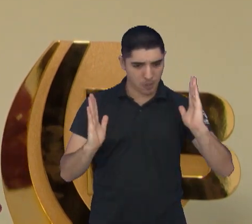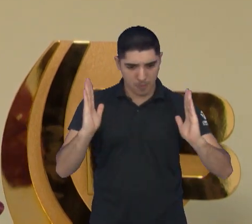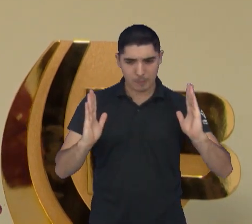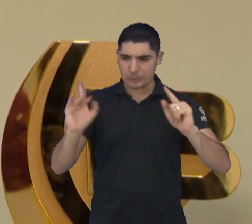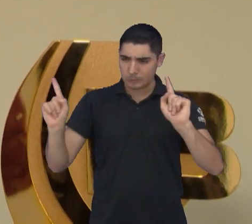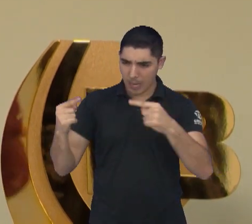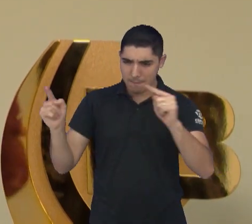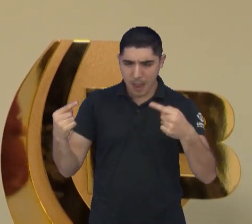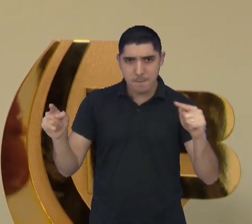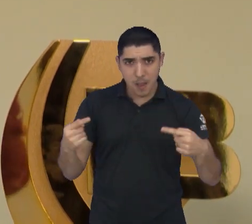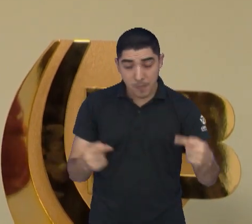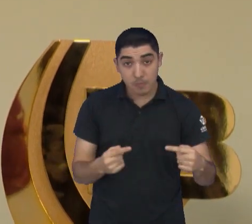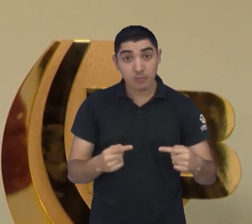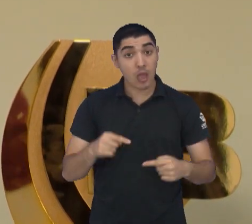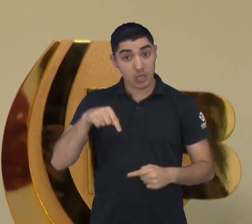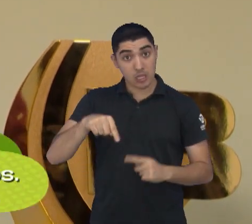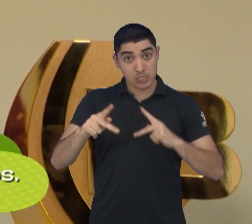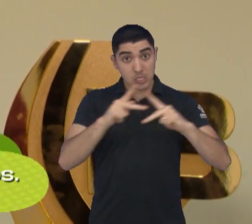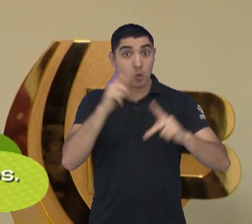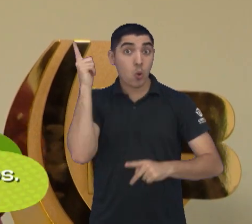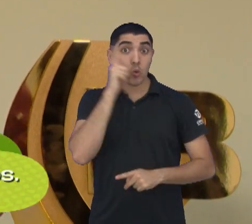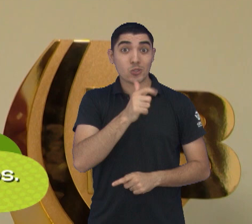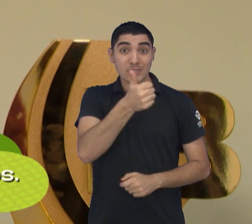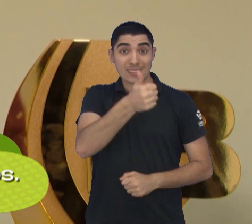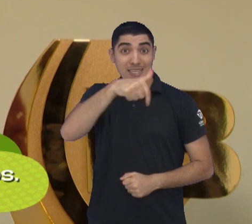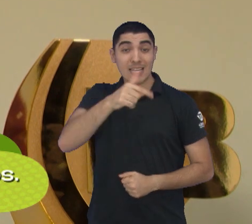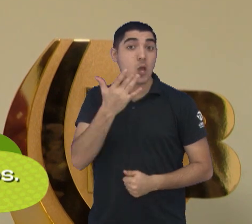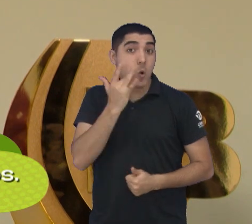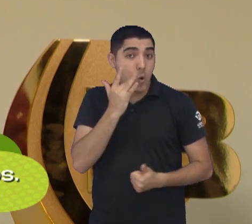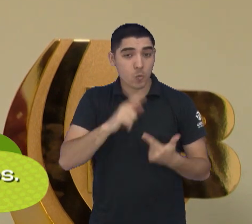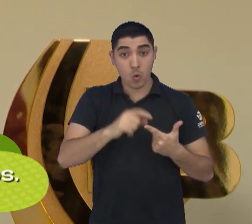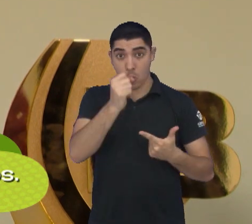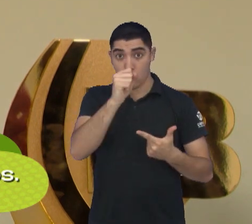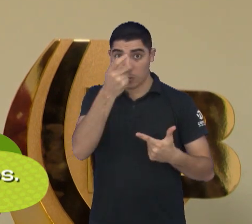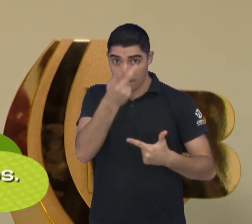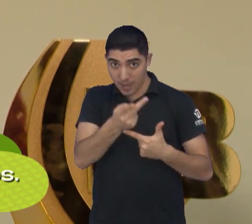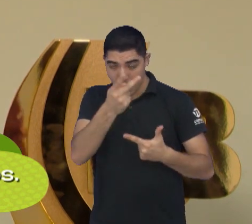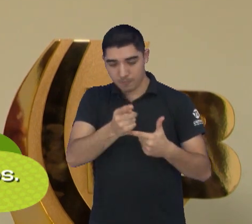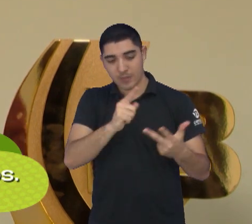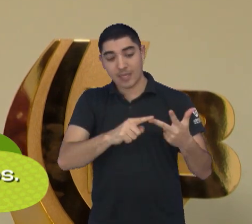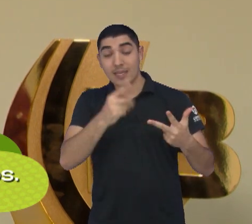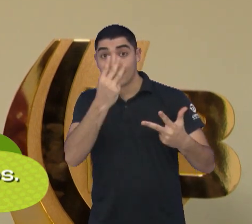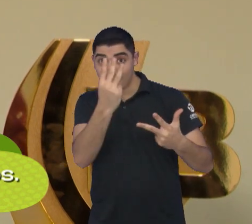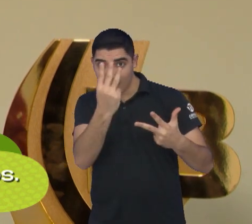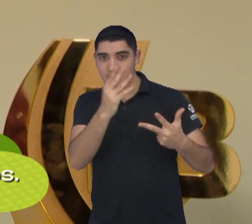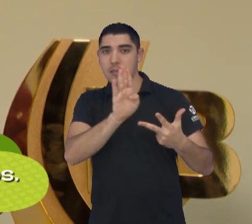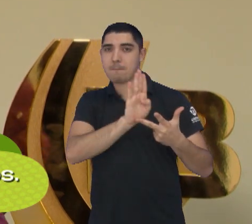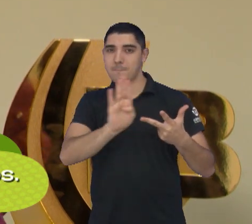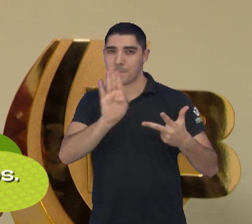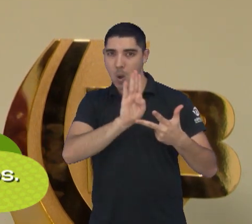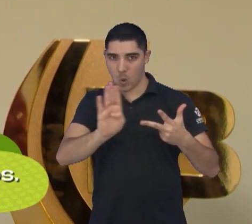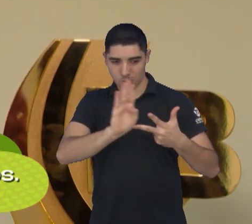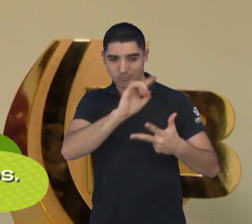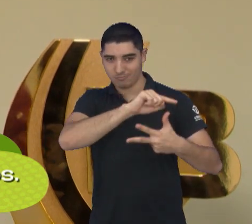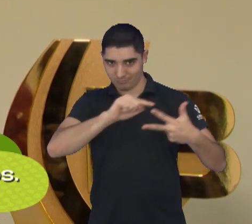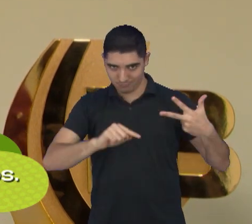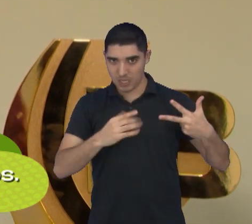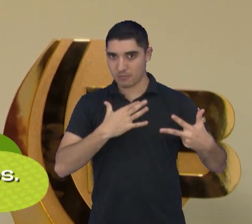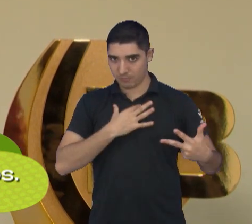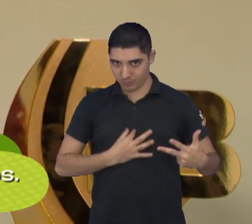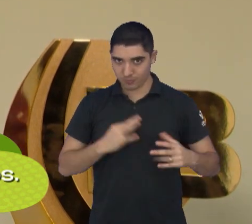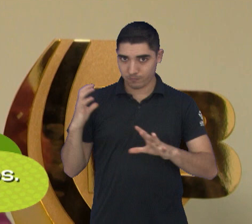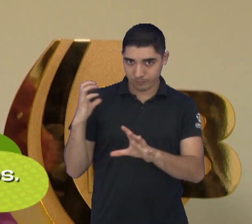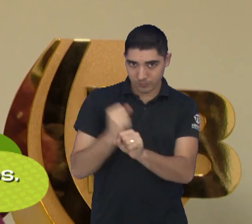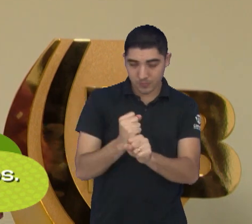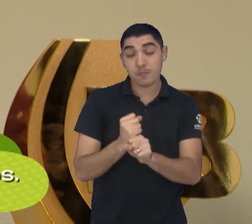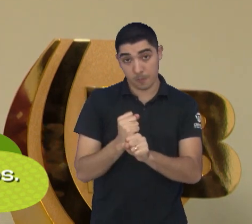trouxe 17 medalhas de ouro, 8 de pratas e 3 de bronze. E tudo isso, claro, fez